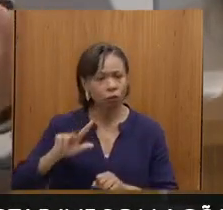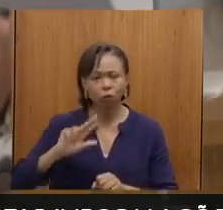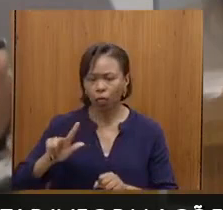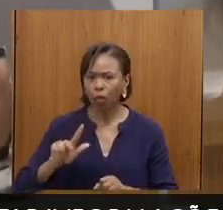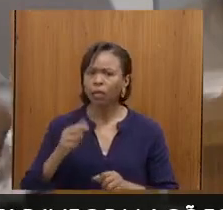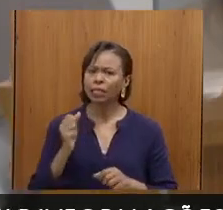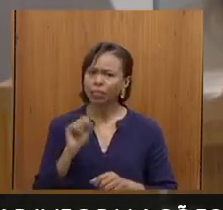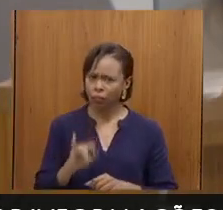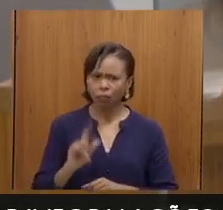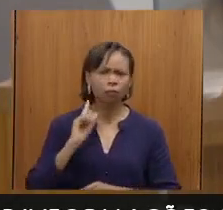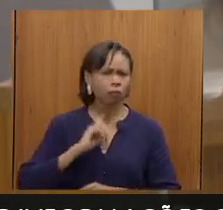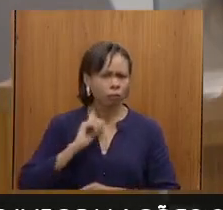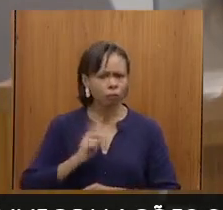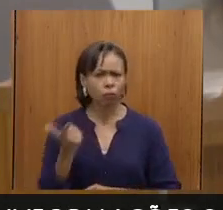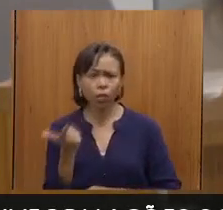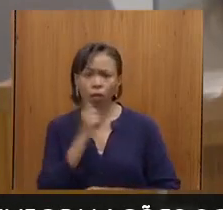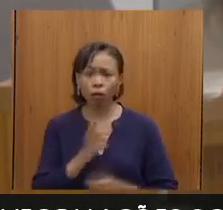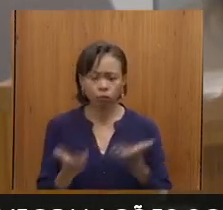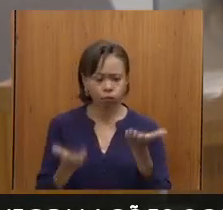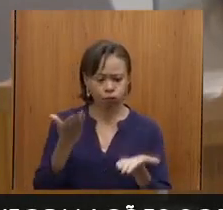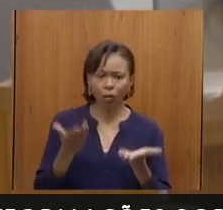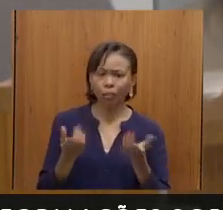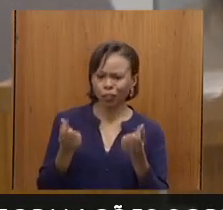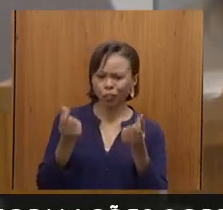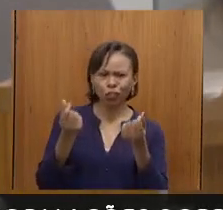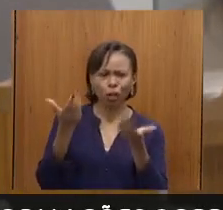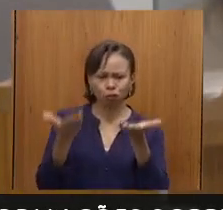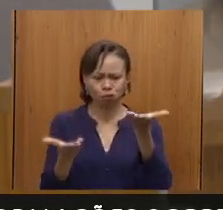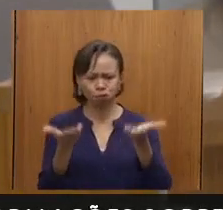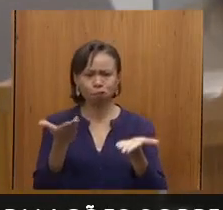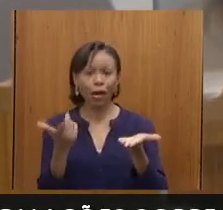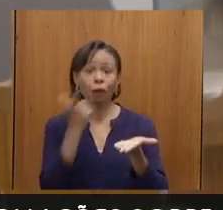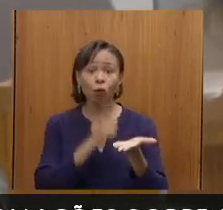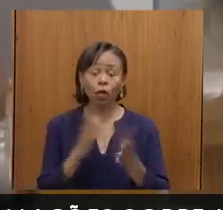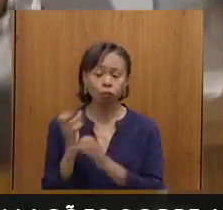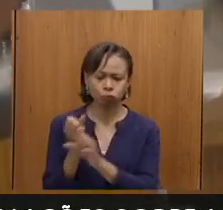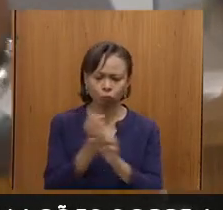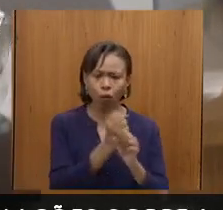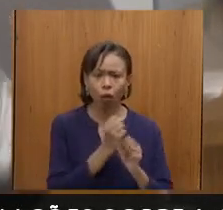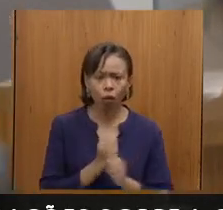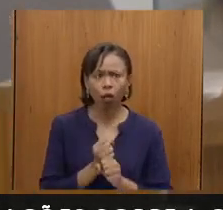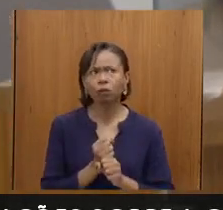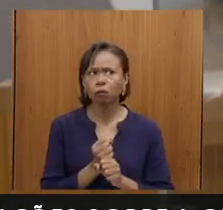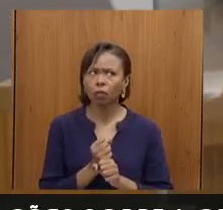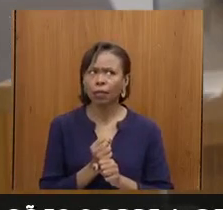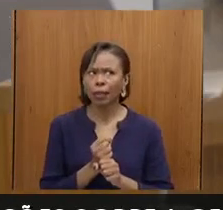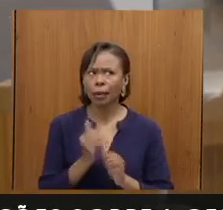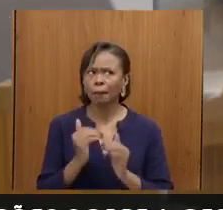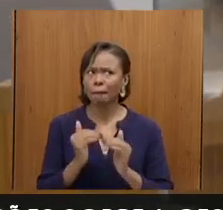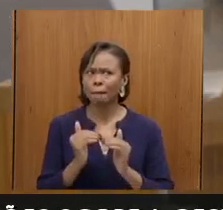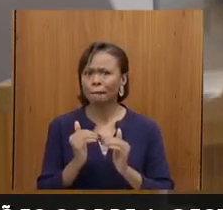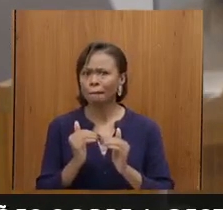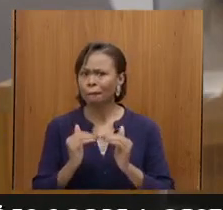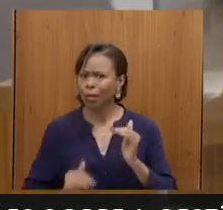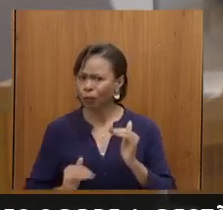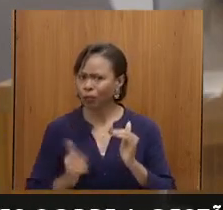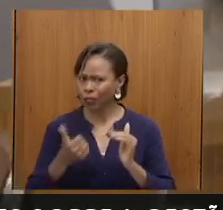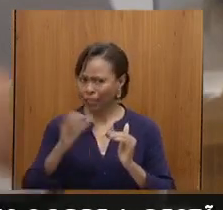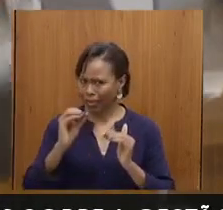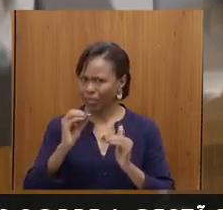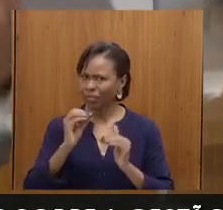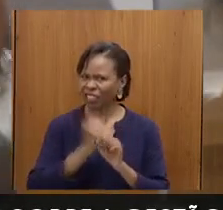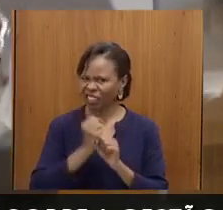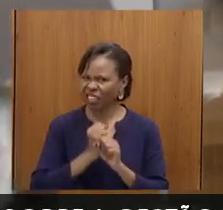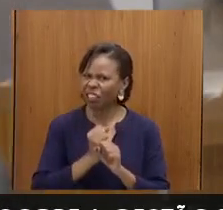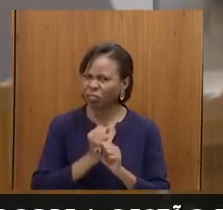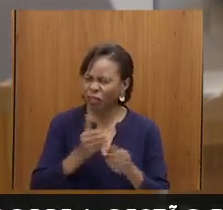se equilibrar financeiramente e a nossa expectativa é de que isso aconteça em menos de 10 anos, aliás,